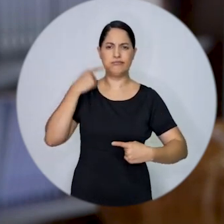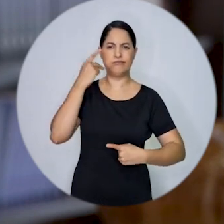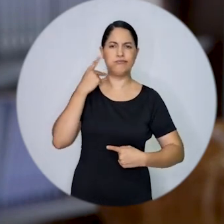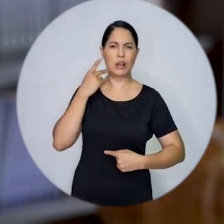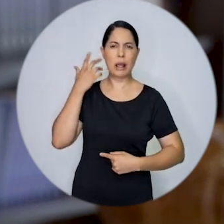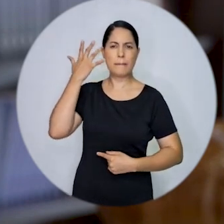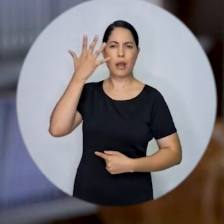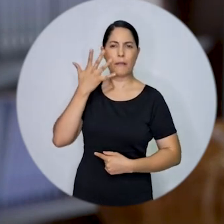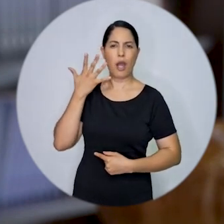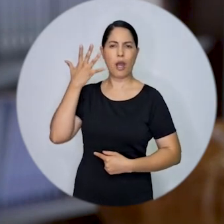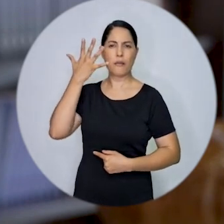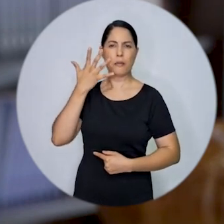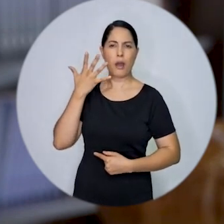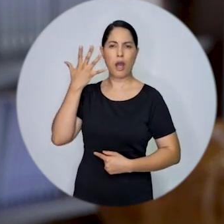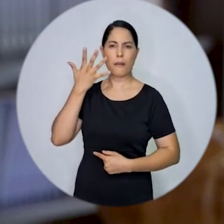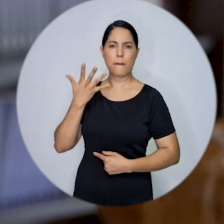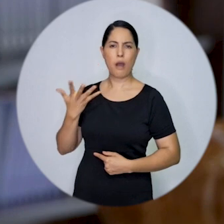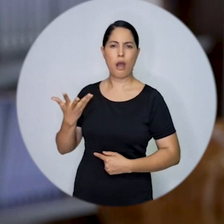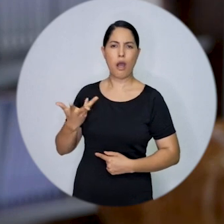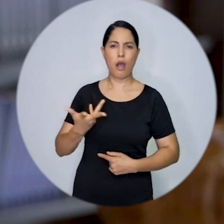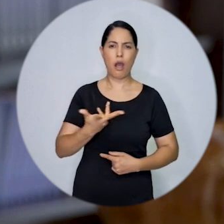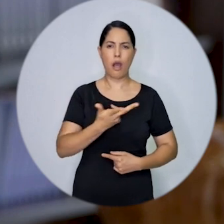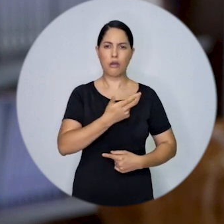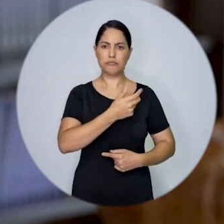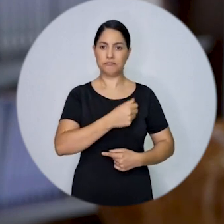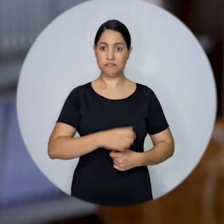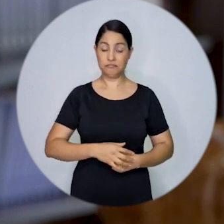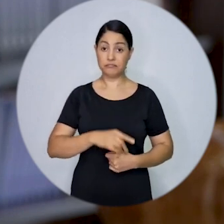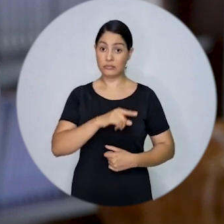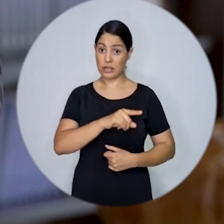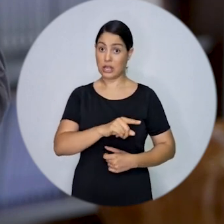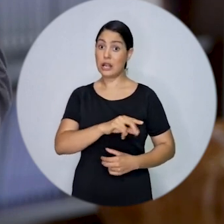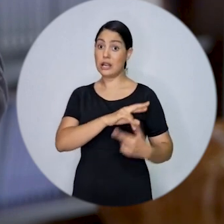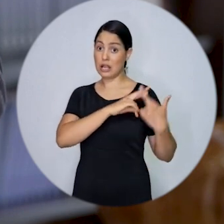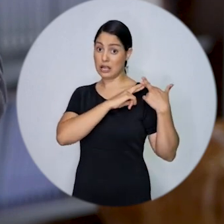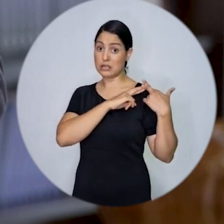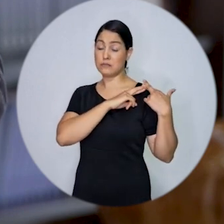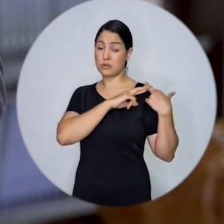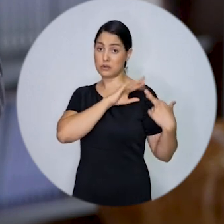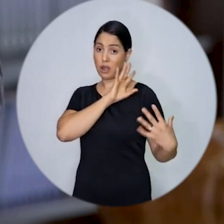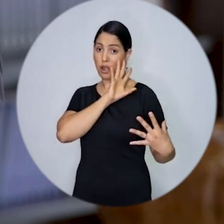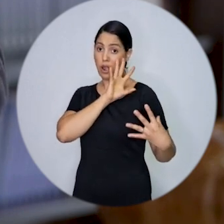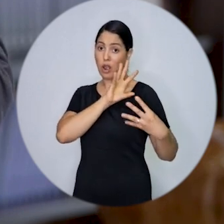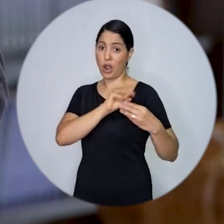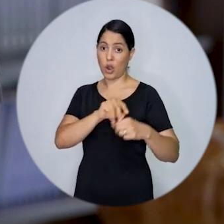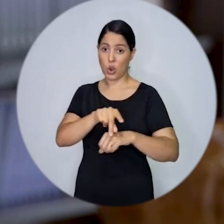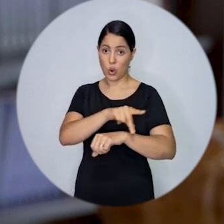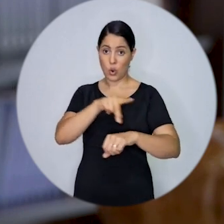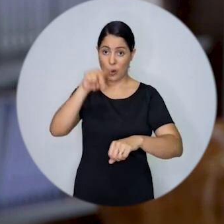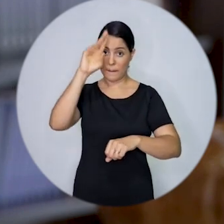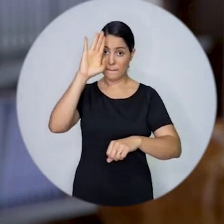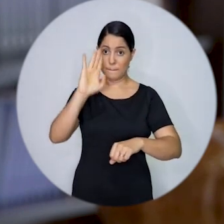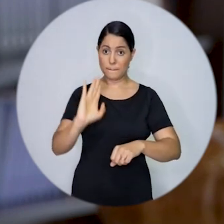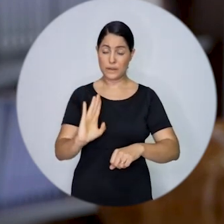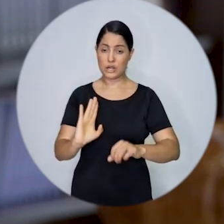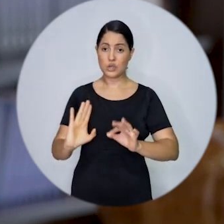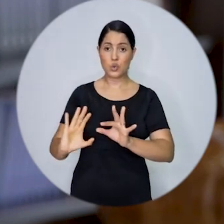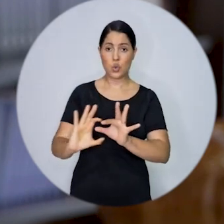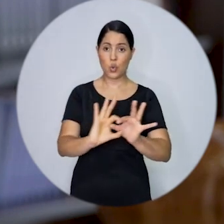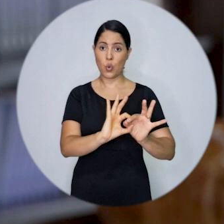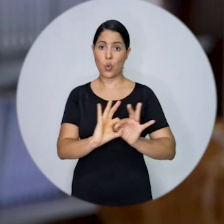um exímio orador, responsável pela síntese do que há de melhor em nosso